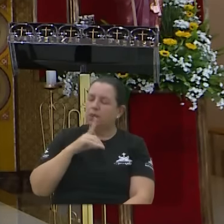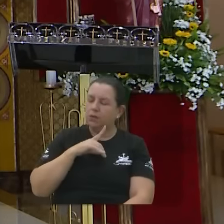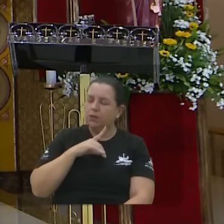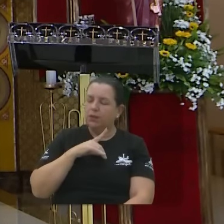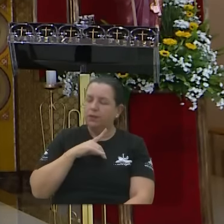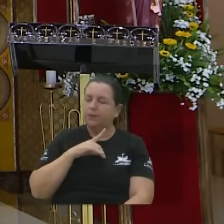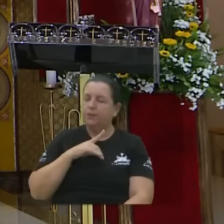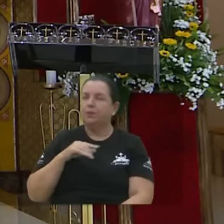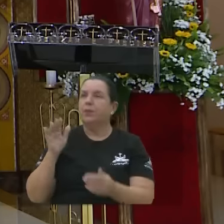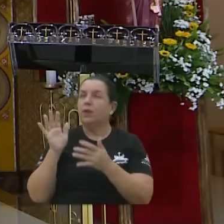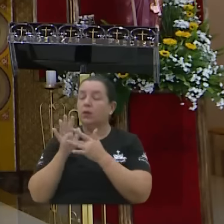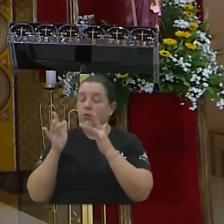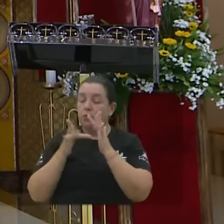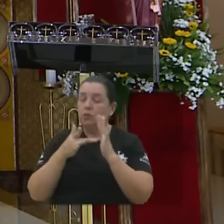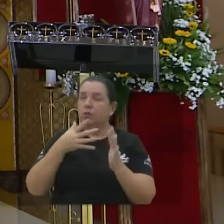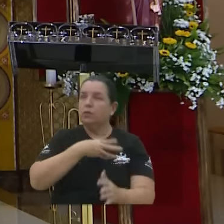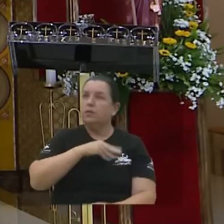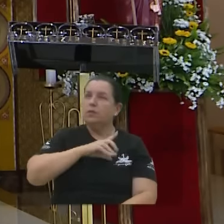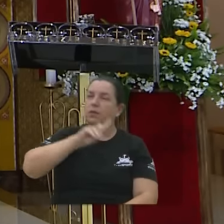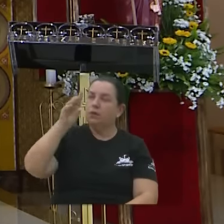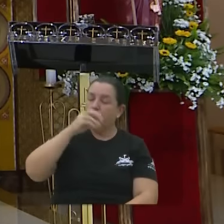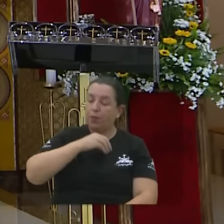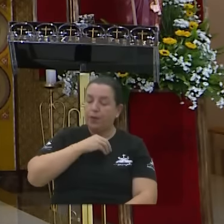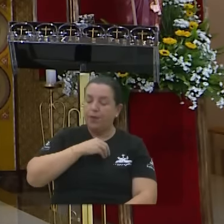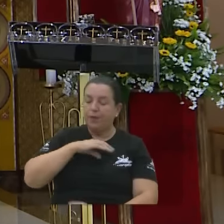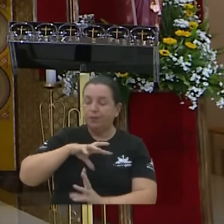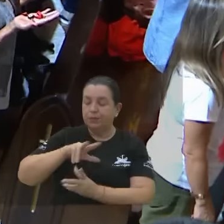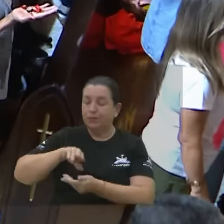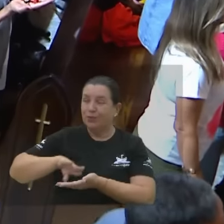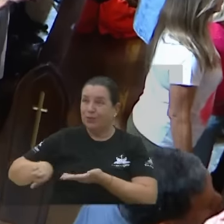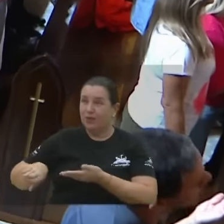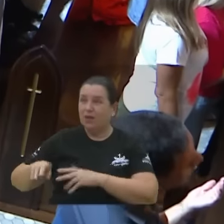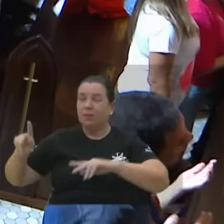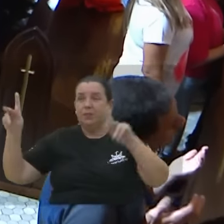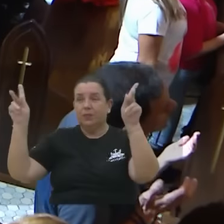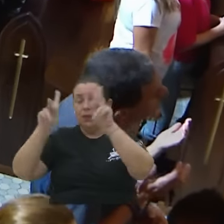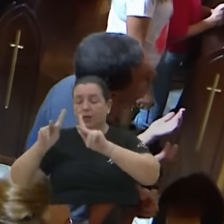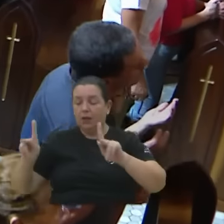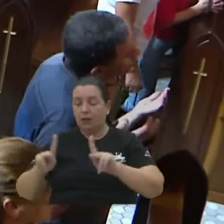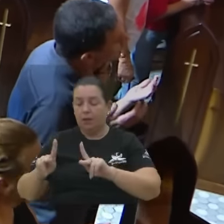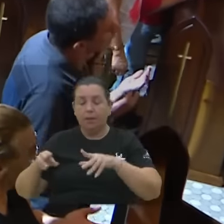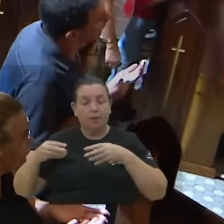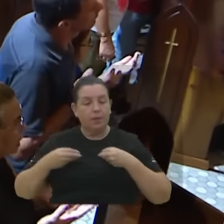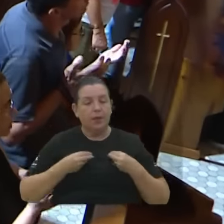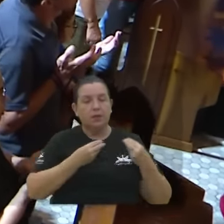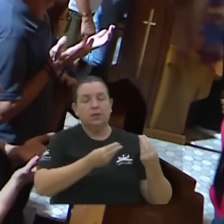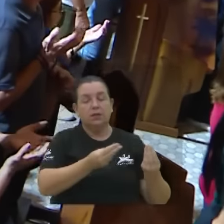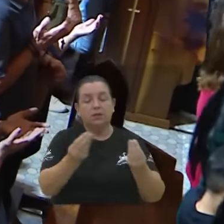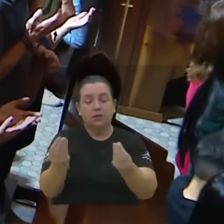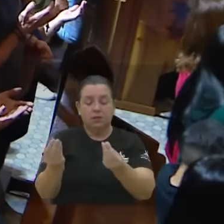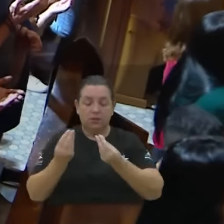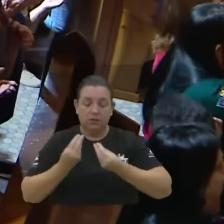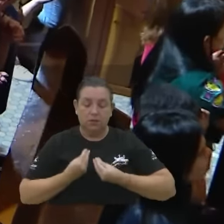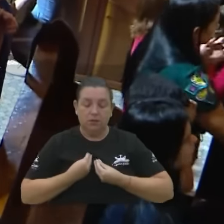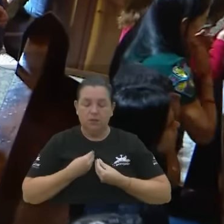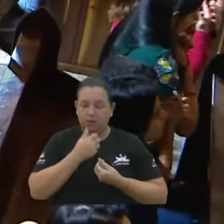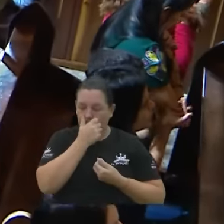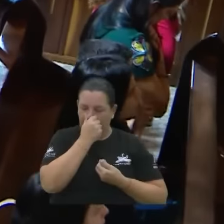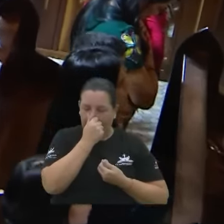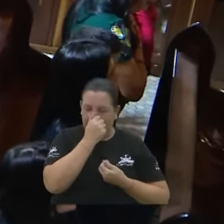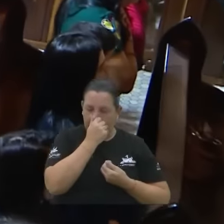o pecado do mundo, tende piedade de nós. Cordeiro de Deus, que tirais o pecado do